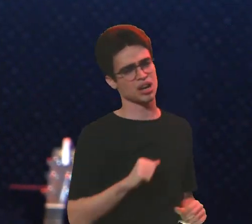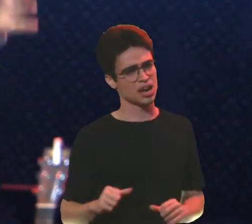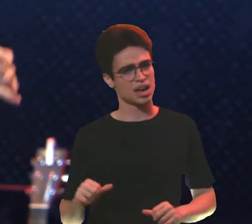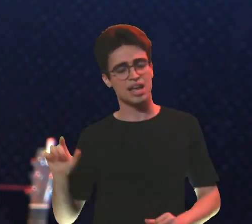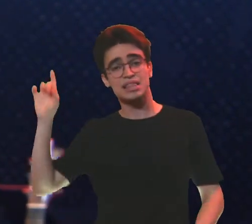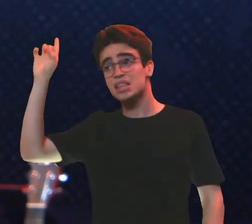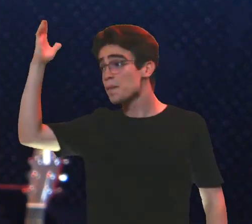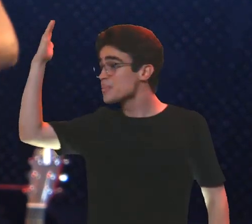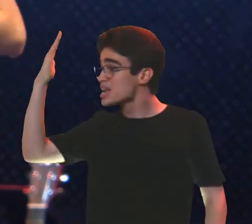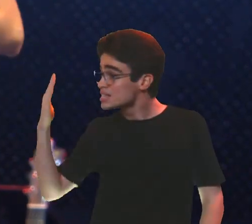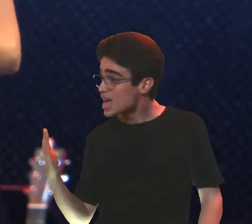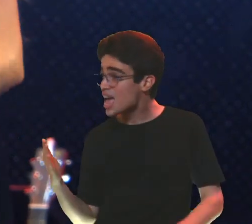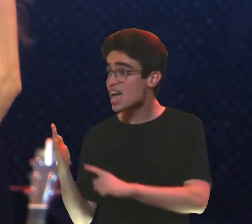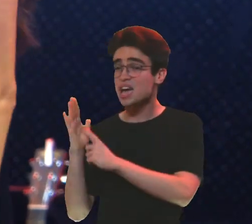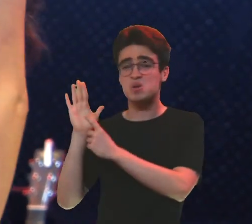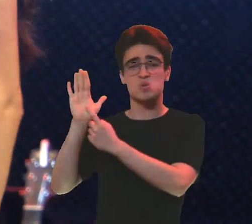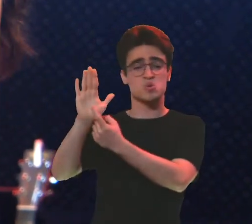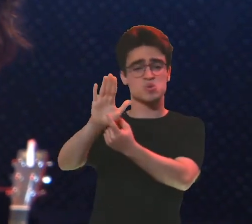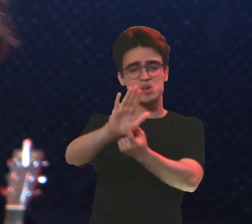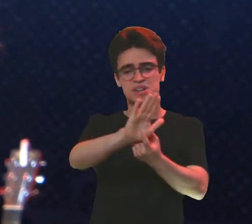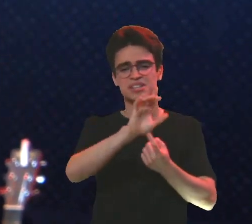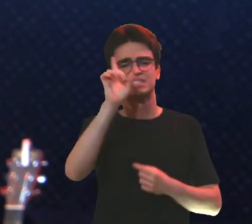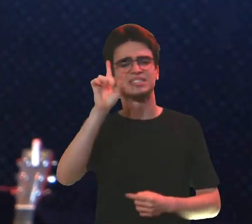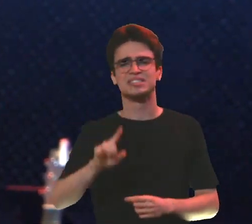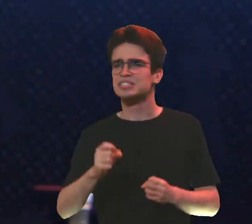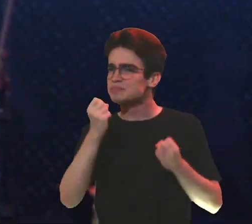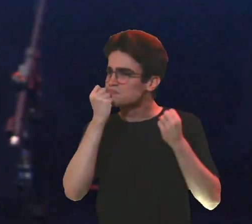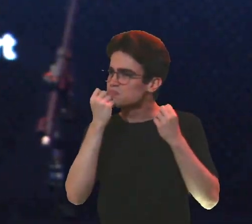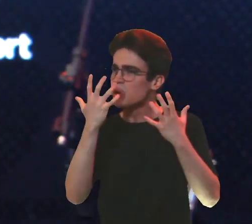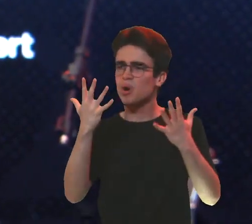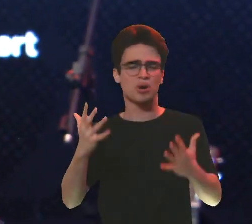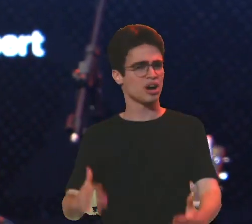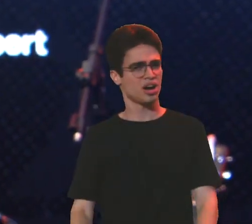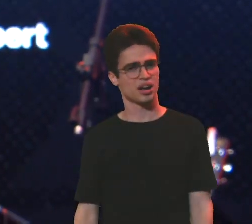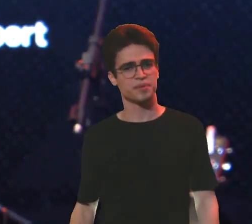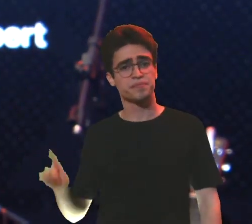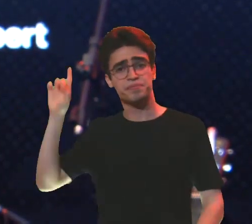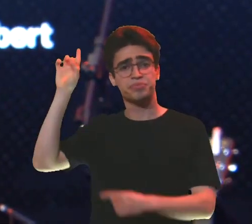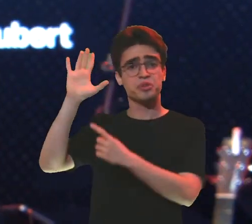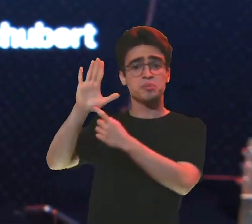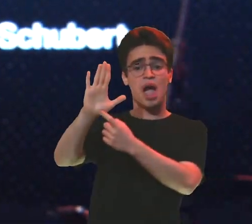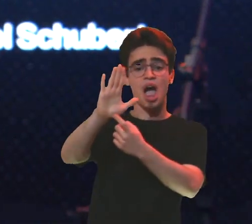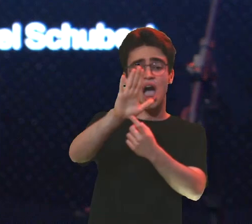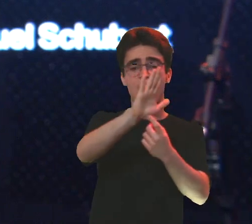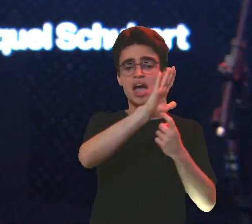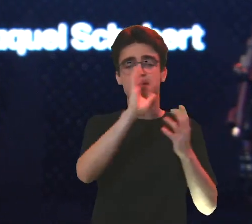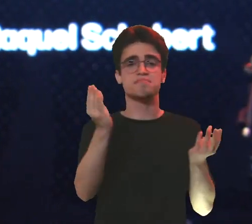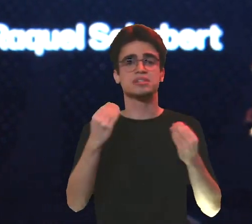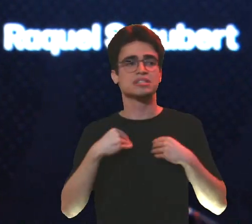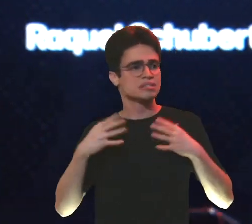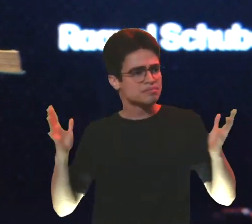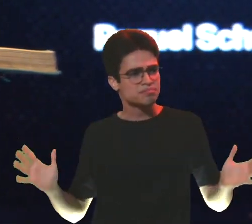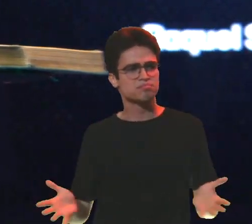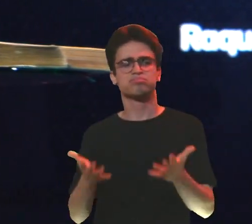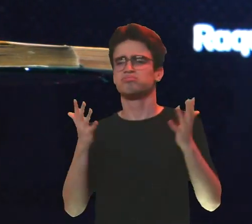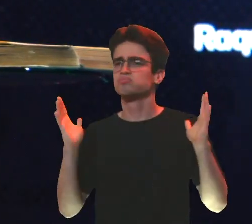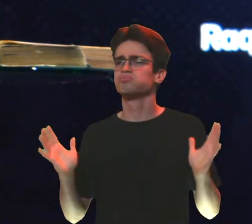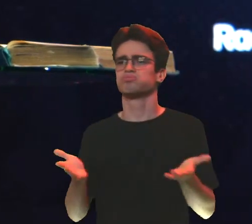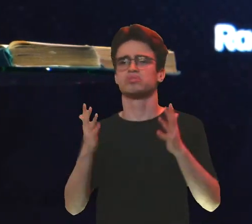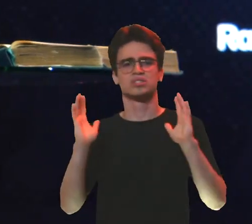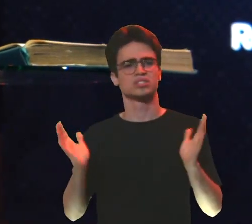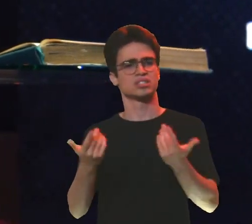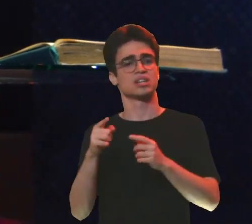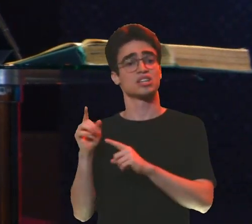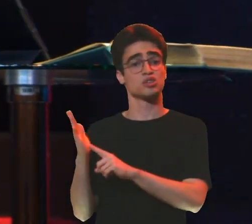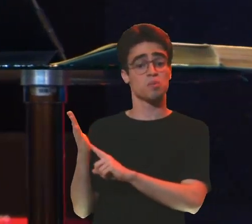manifesta de Deus é muito boa. A presença manifesta de Deus é aquilo que nos impulsiona. É aquilo que testifica no